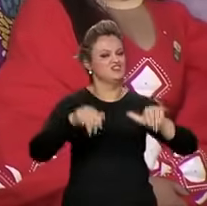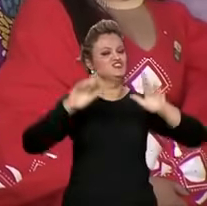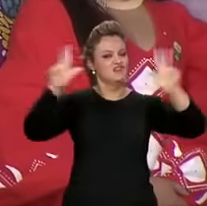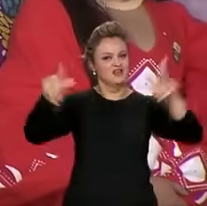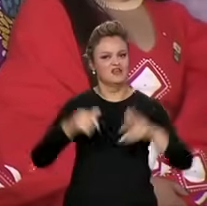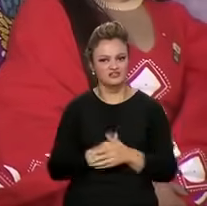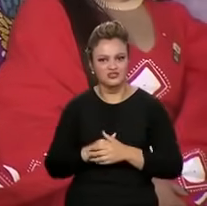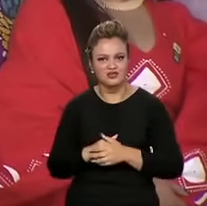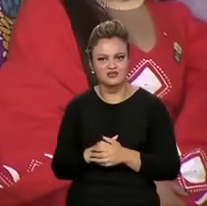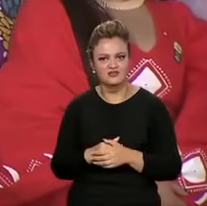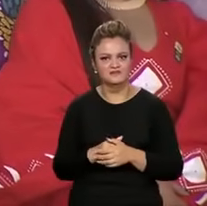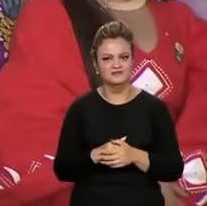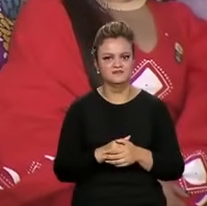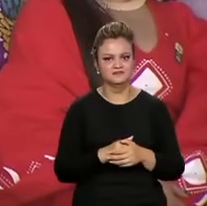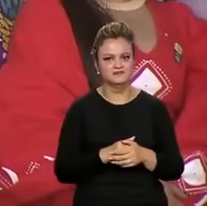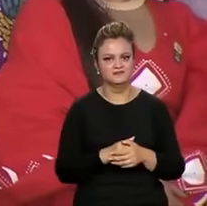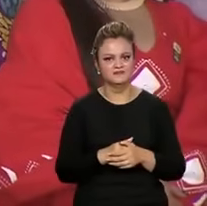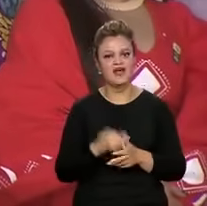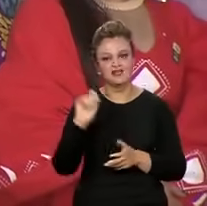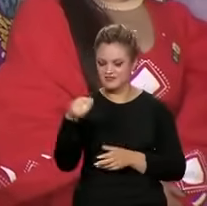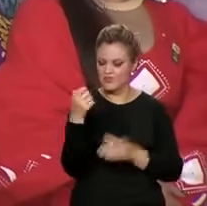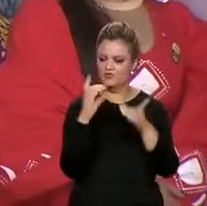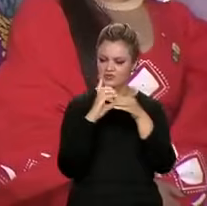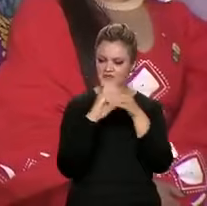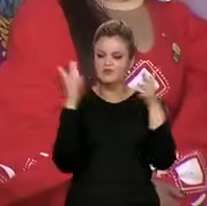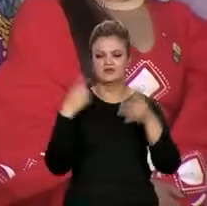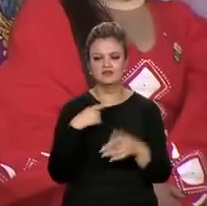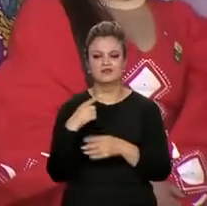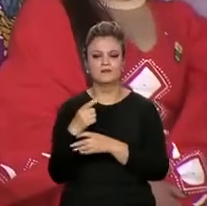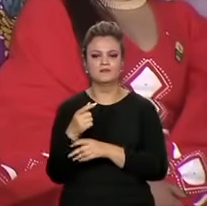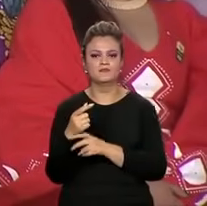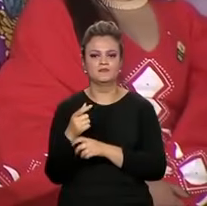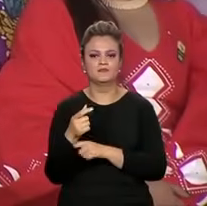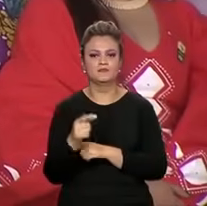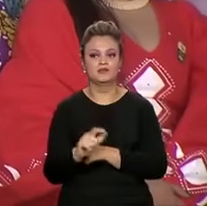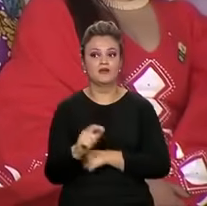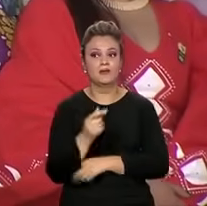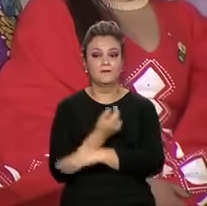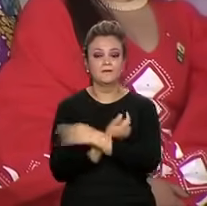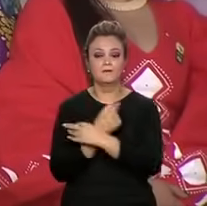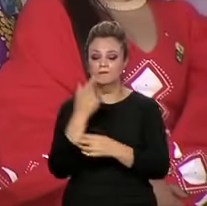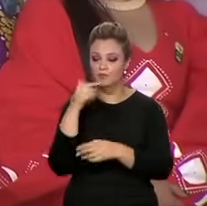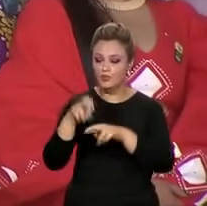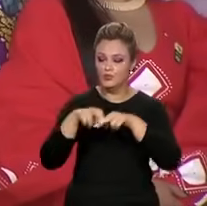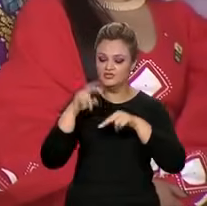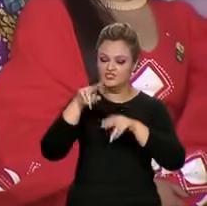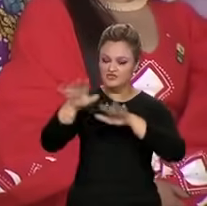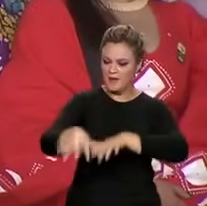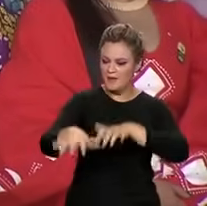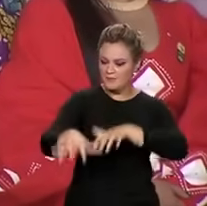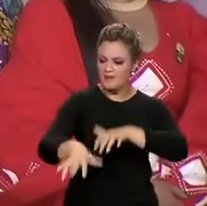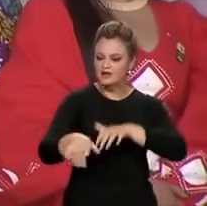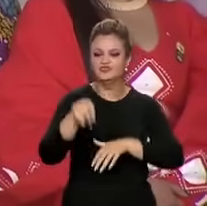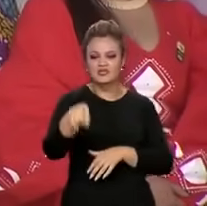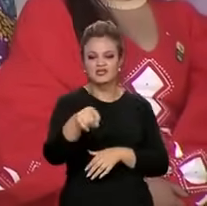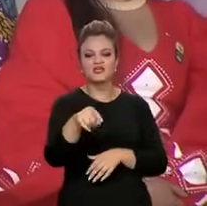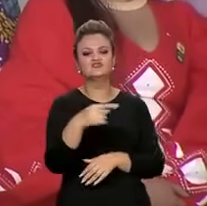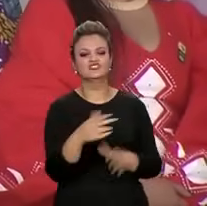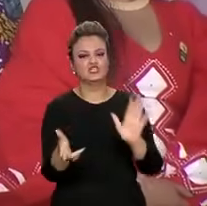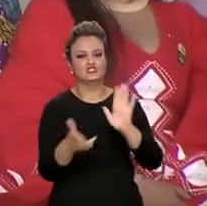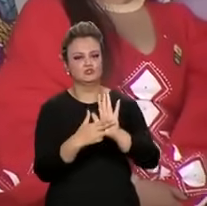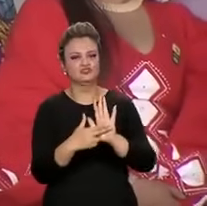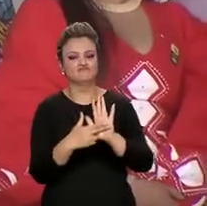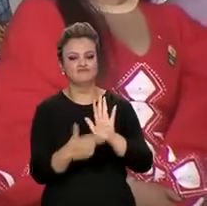de impedir a democracia é por isso que diante dessa margem de vocês nós queremos